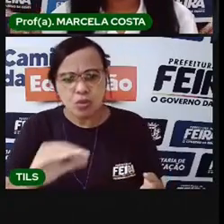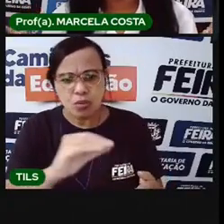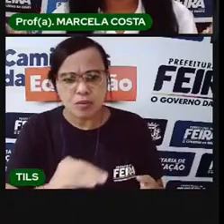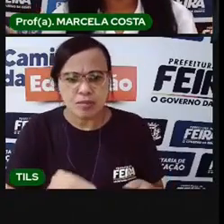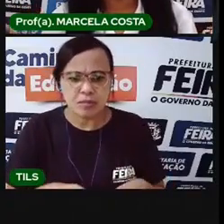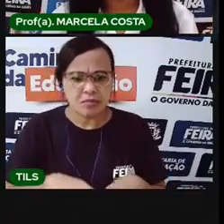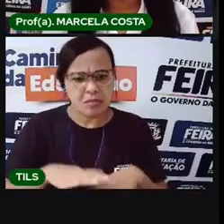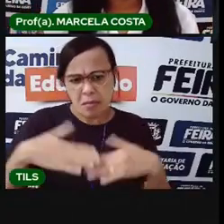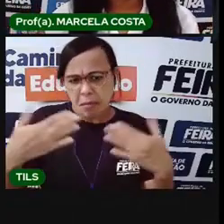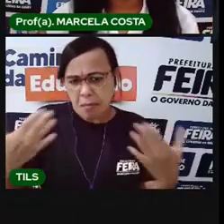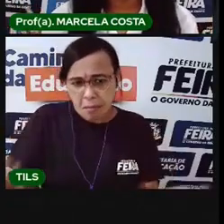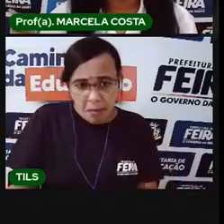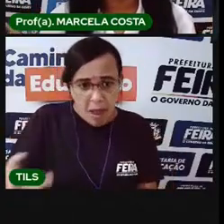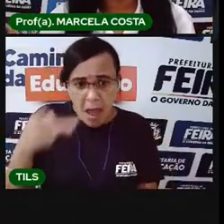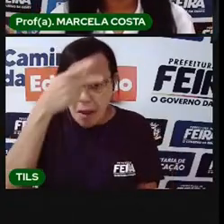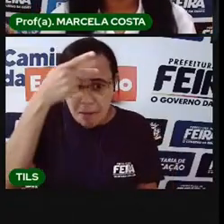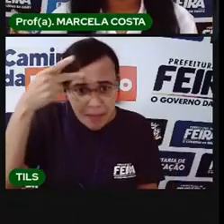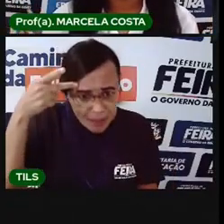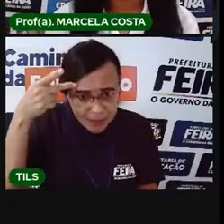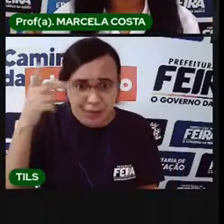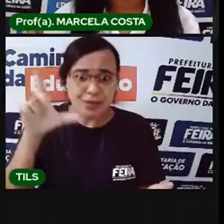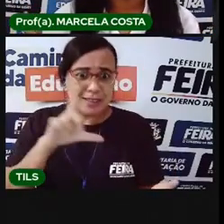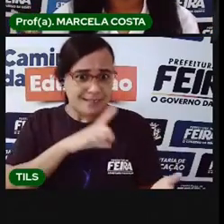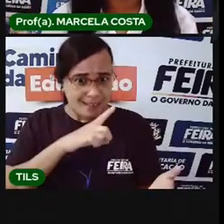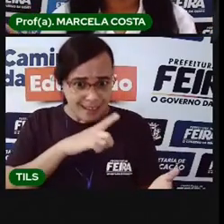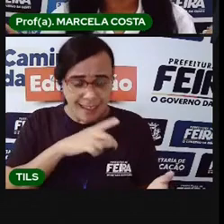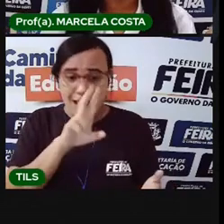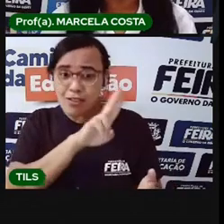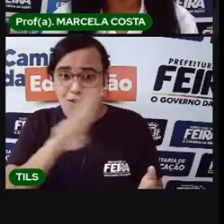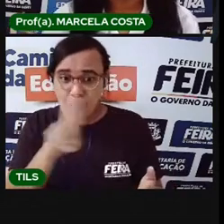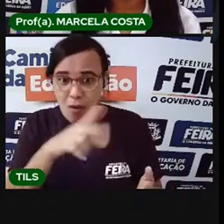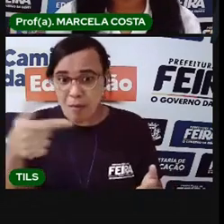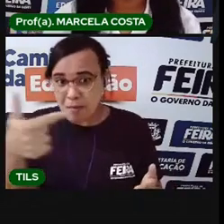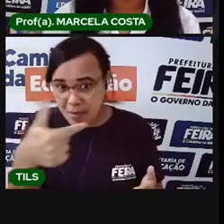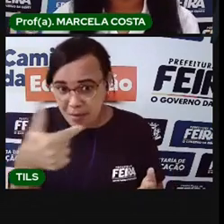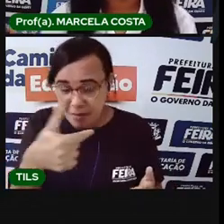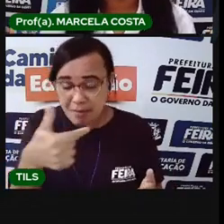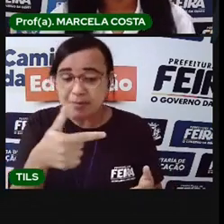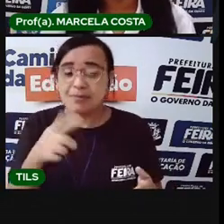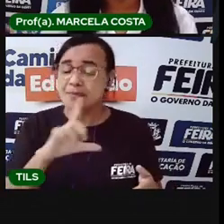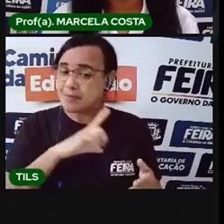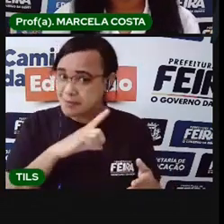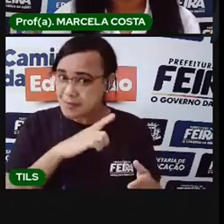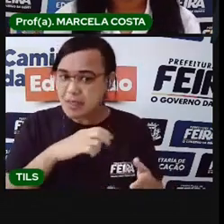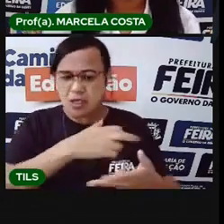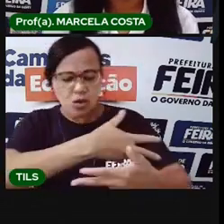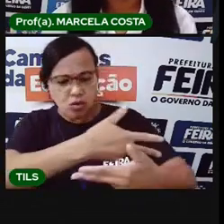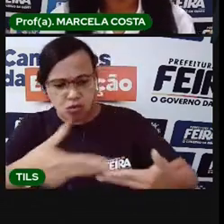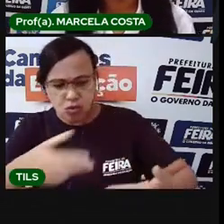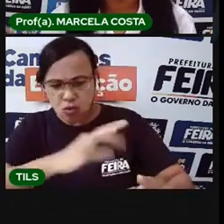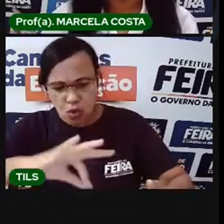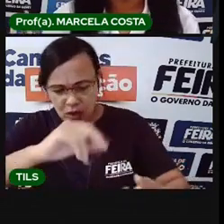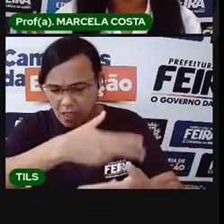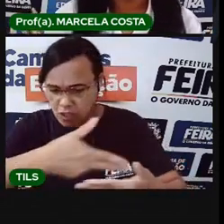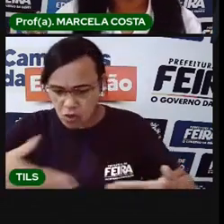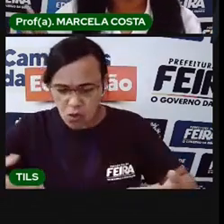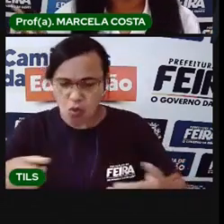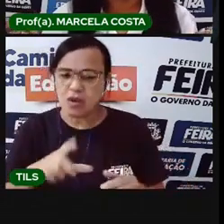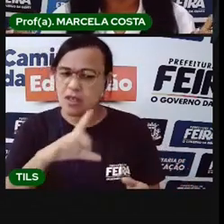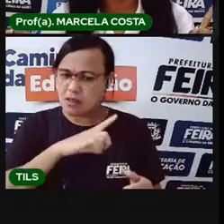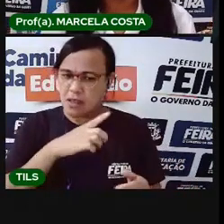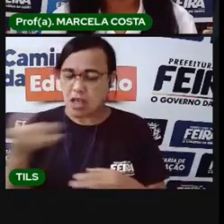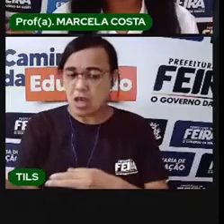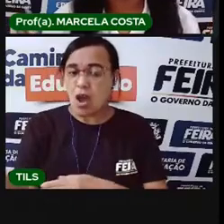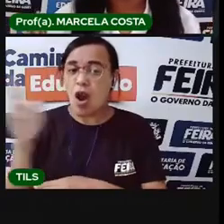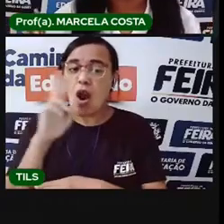Mas a gente sim, todas as flores têm nome, rosa, canela e